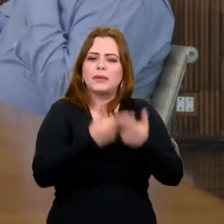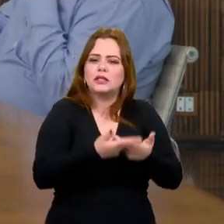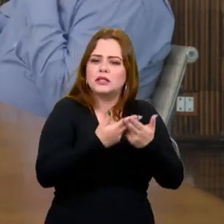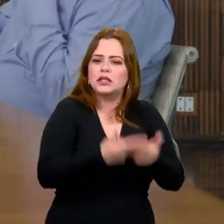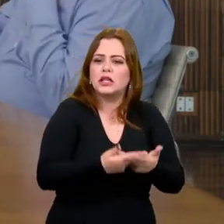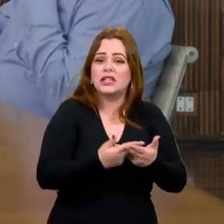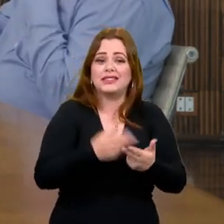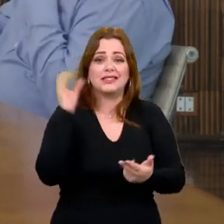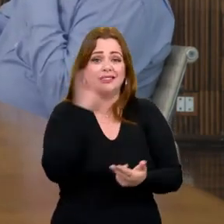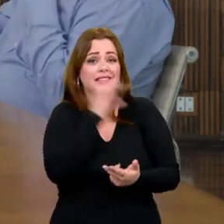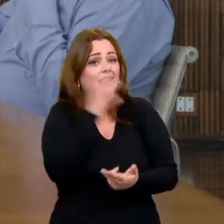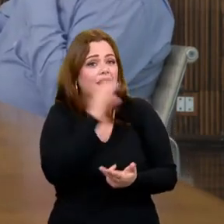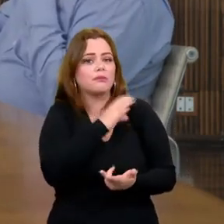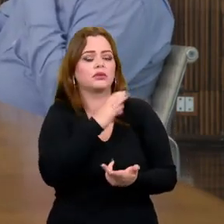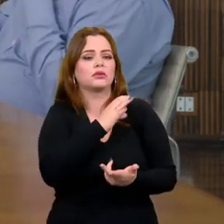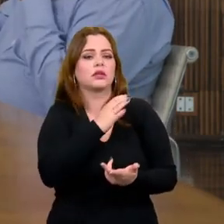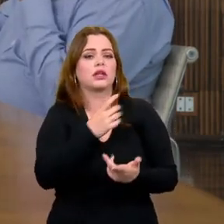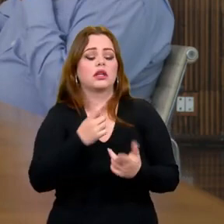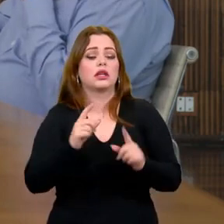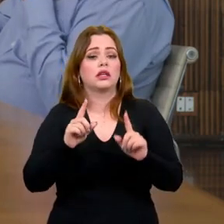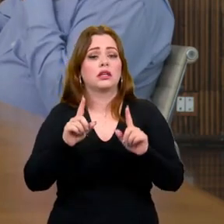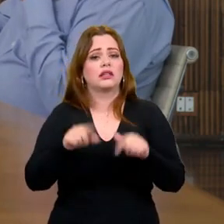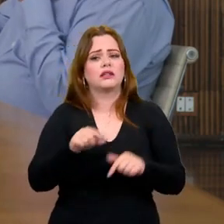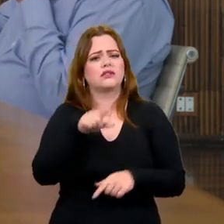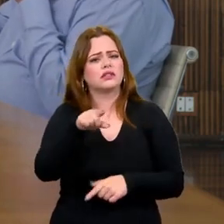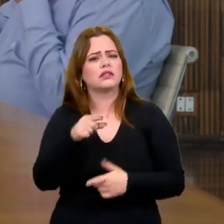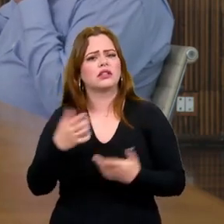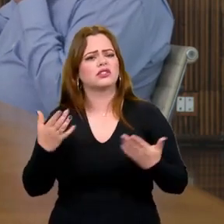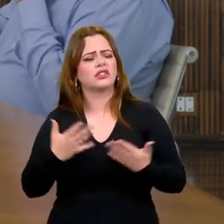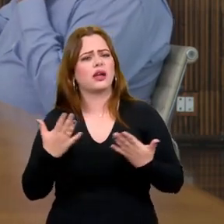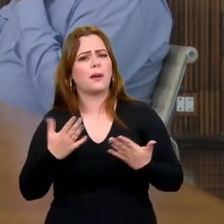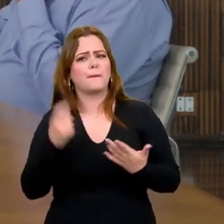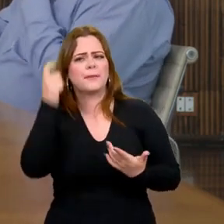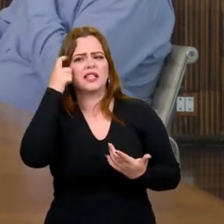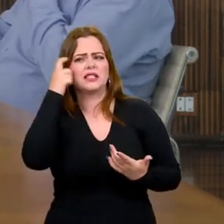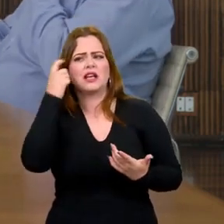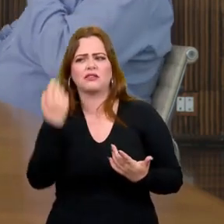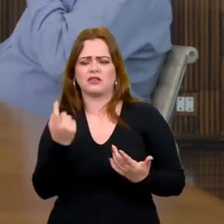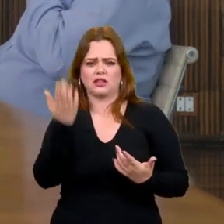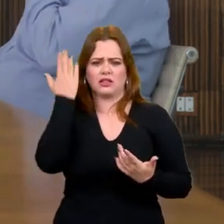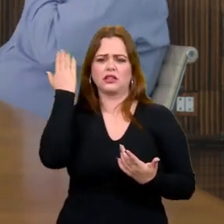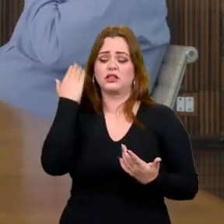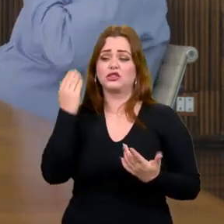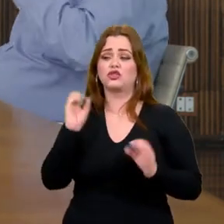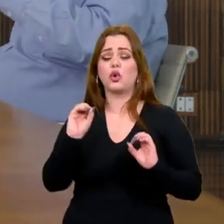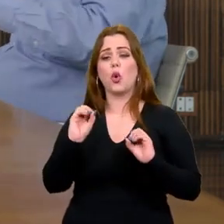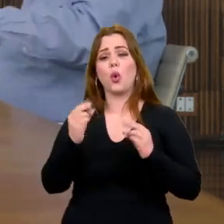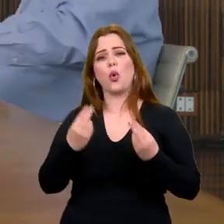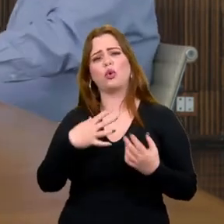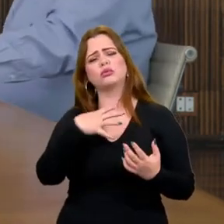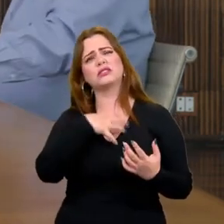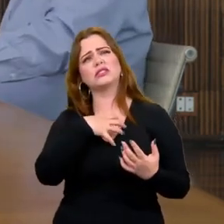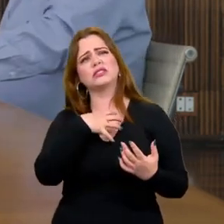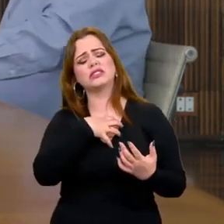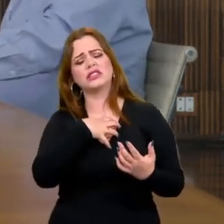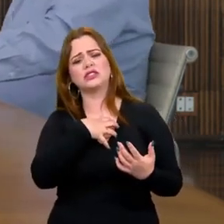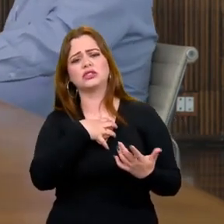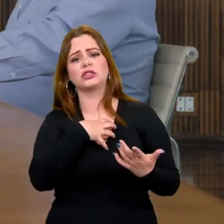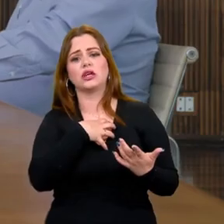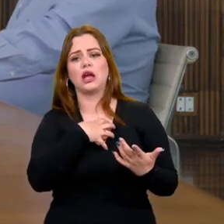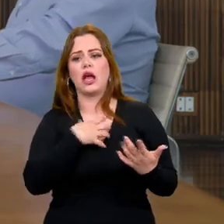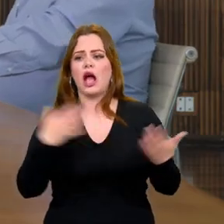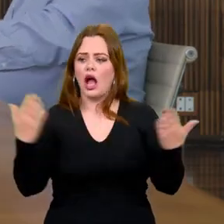você já tava com isso ou ou você se sente assim quando você fala ah eu quero nesse mandato fazer mais do que eu fiz nos outros